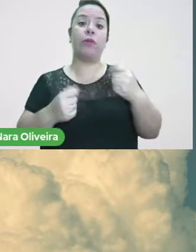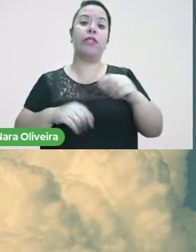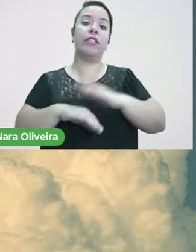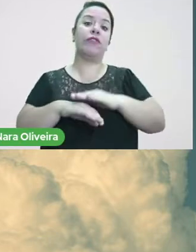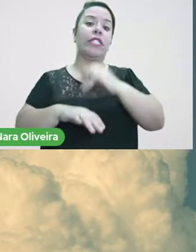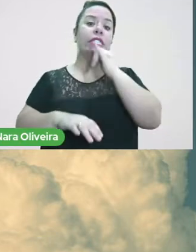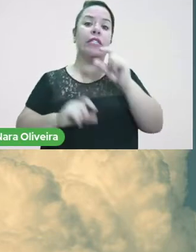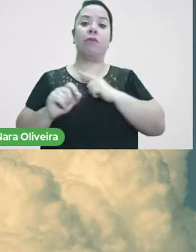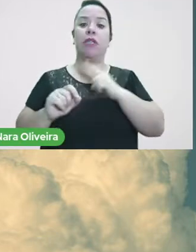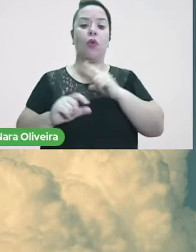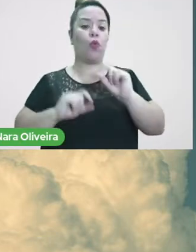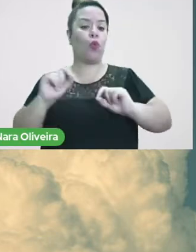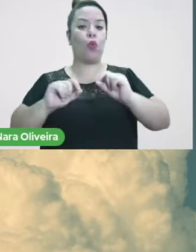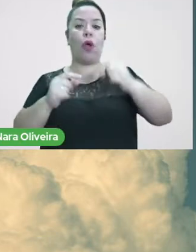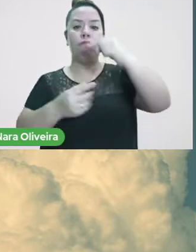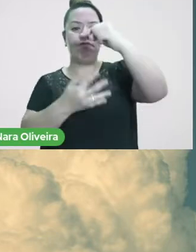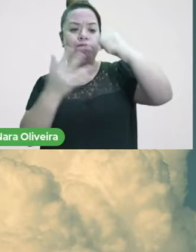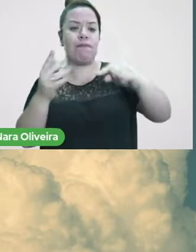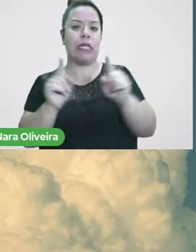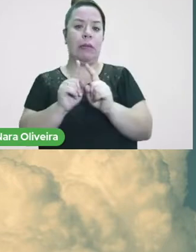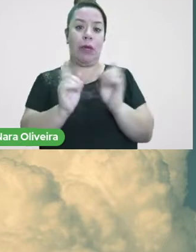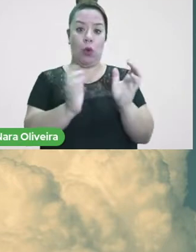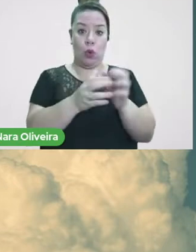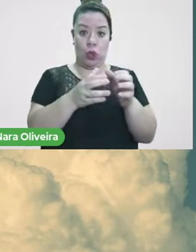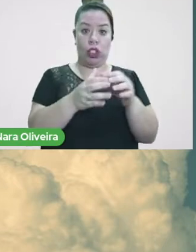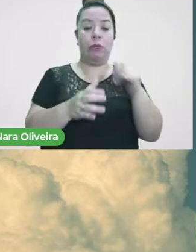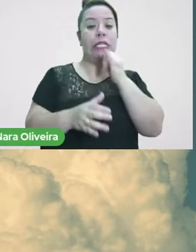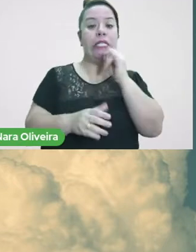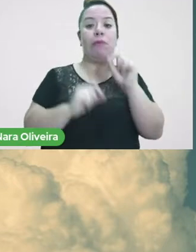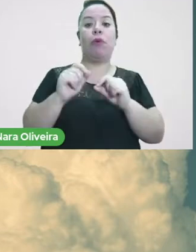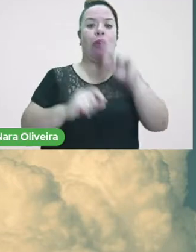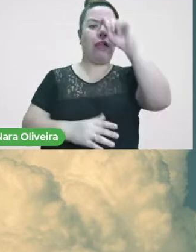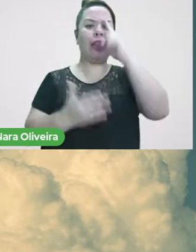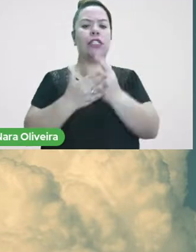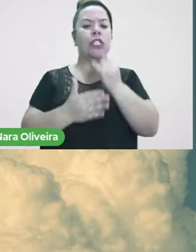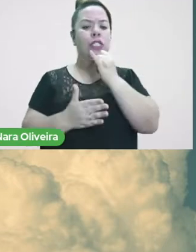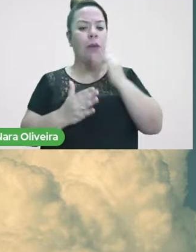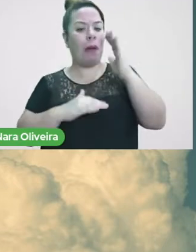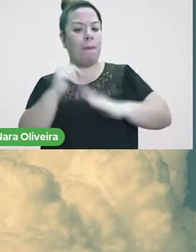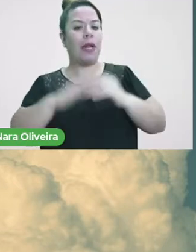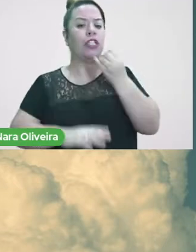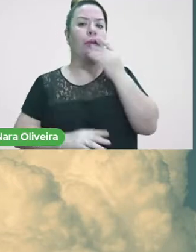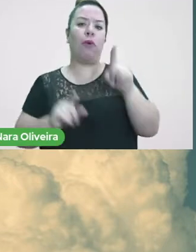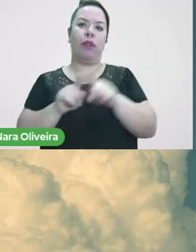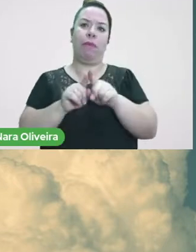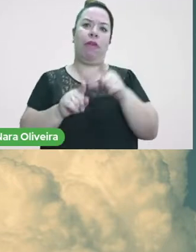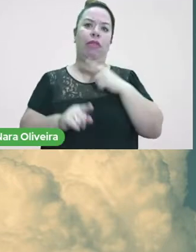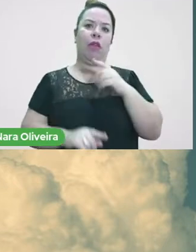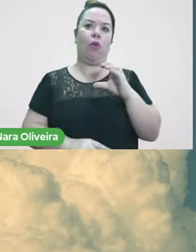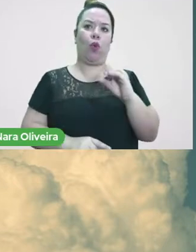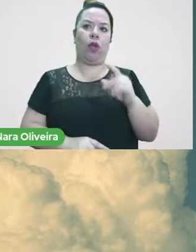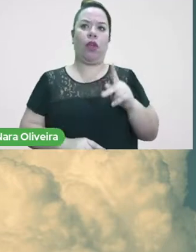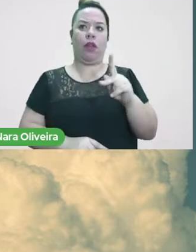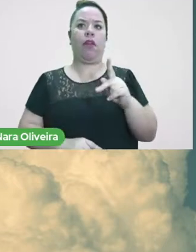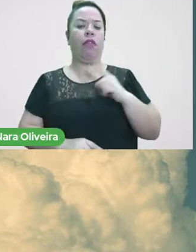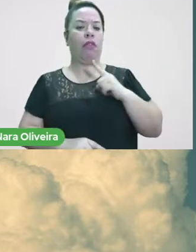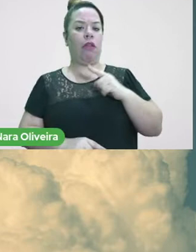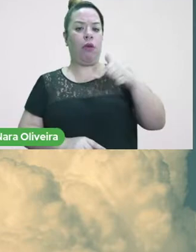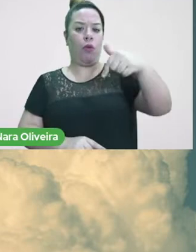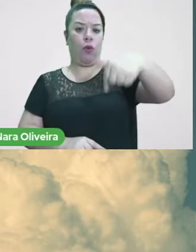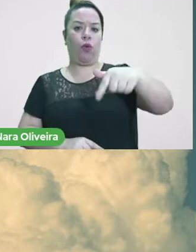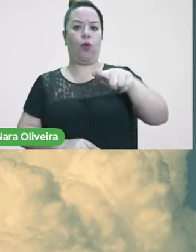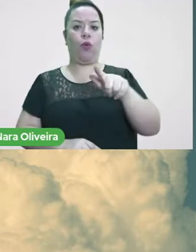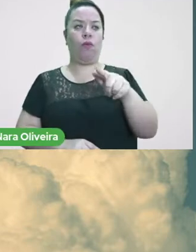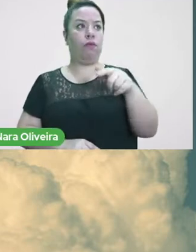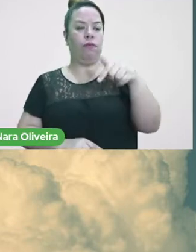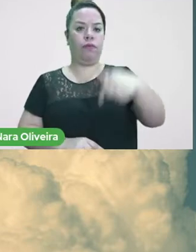também. Então o time decidiu que o kickoff é uma boa prática para aquele time, tá? Para aquele produto. Vou falar um